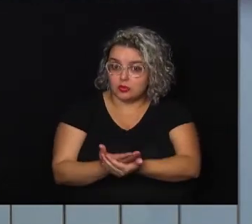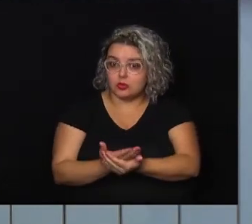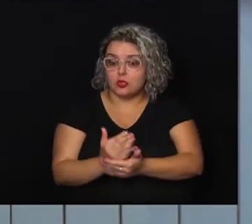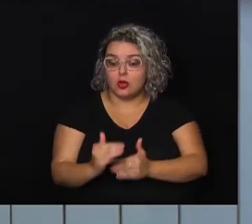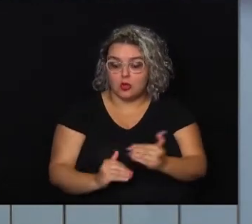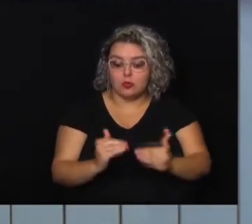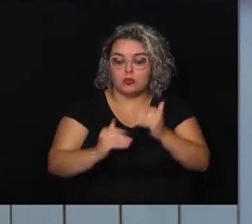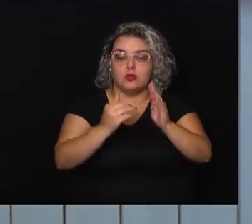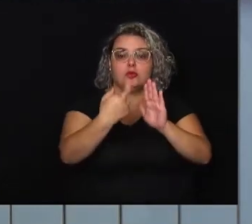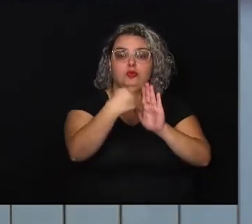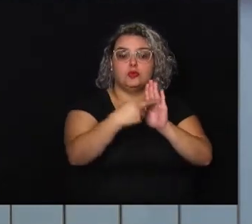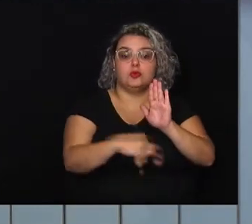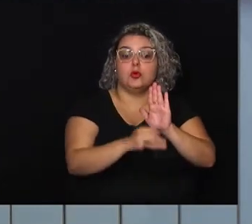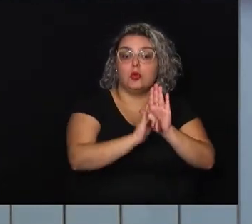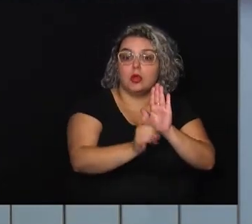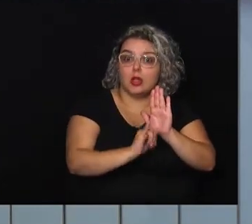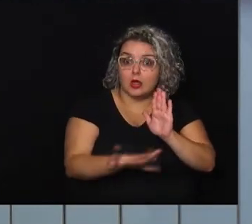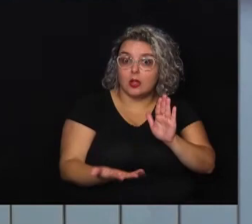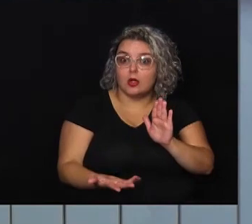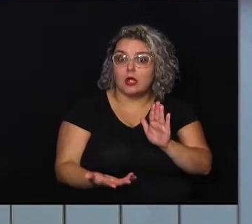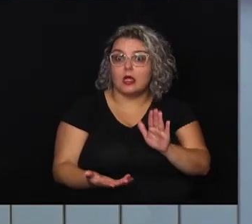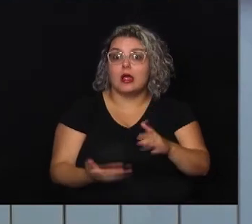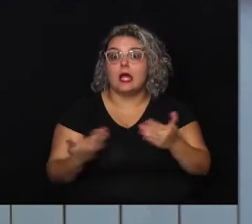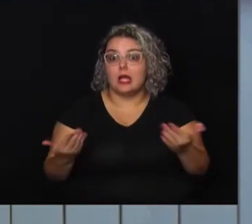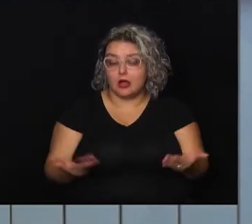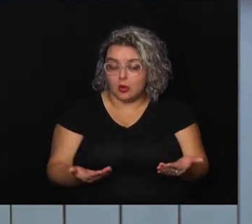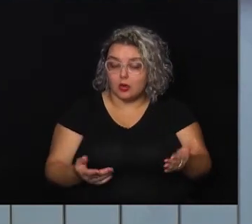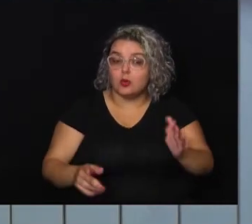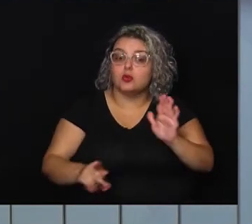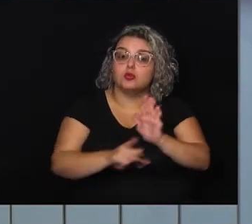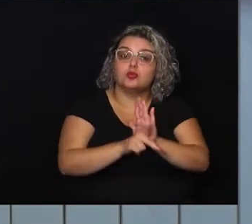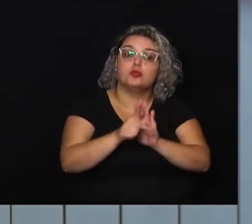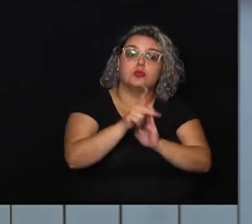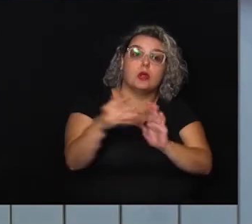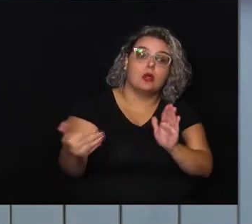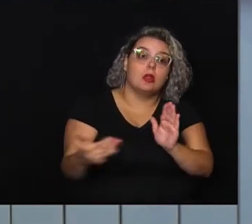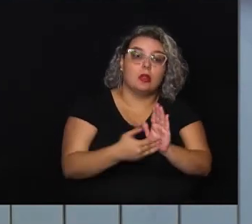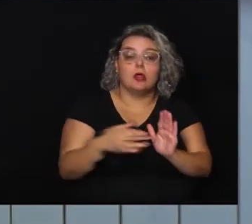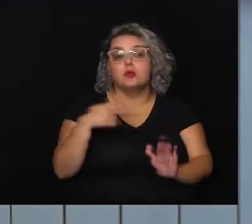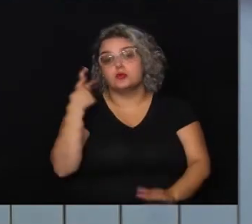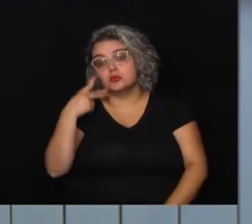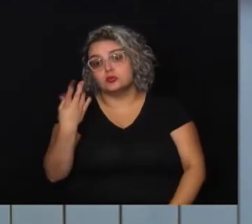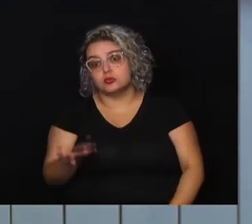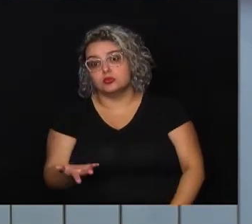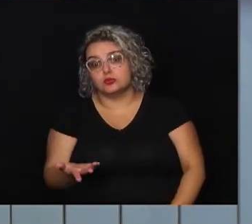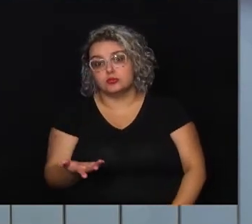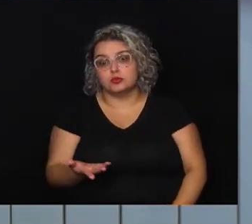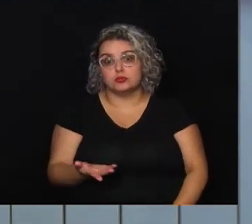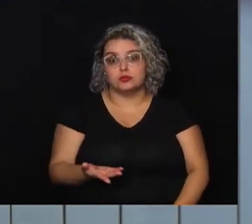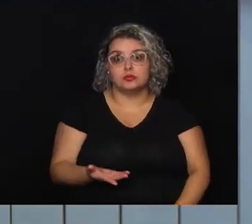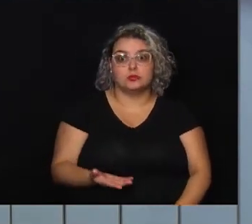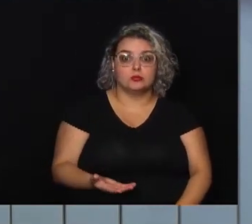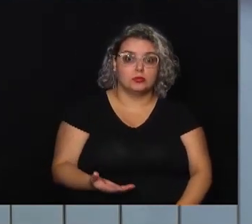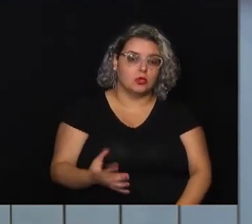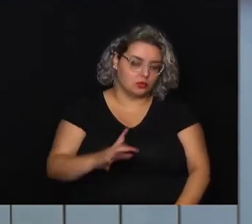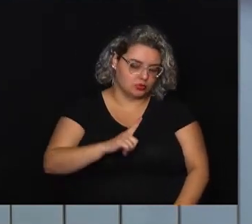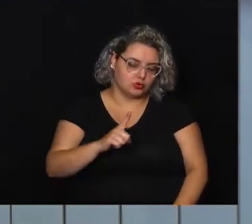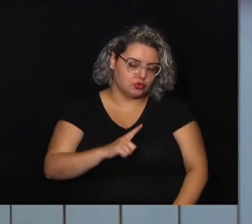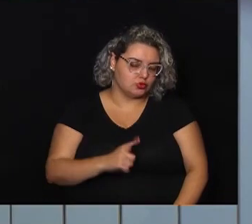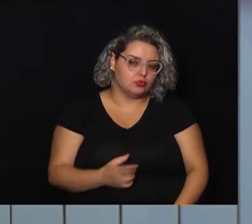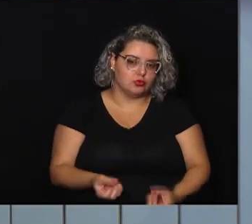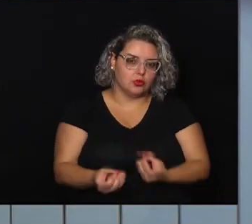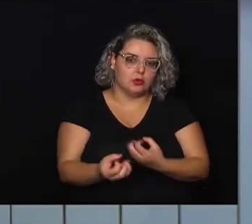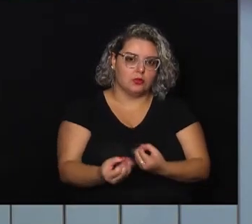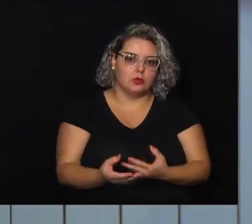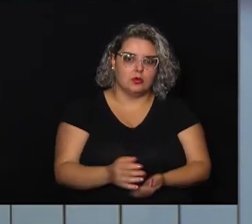um relatório. Agora, o projeto, até os vereadores, que eu tomei informação de que